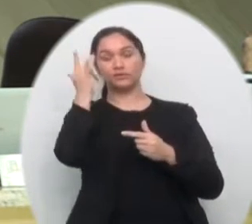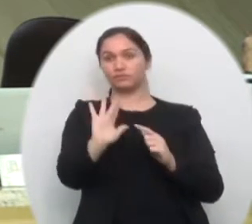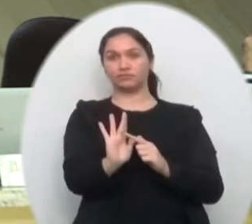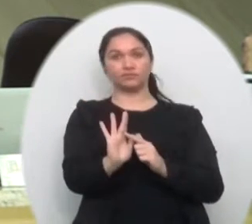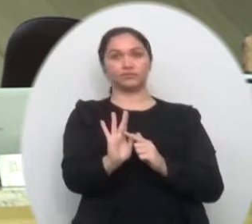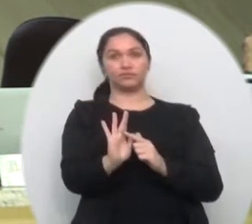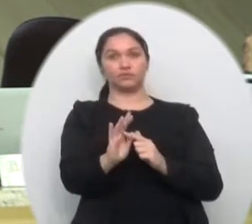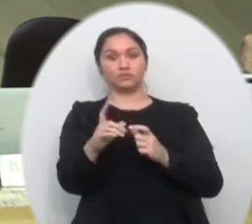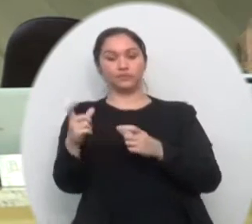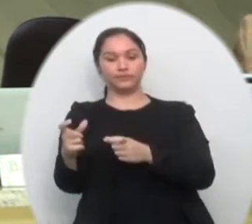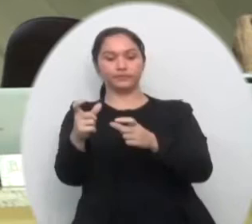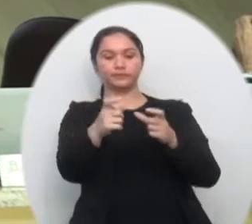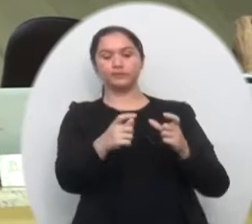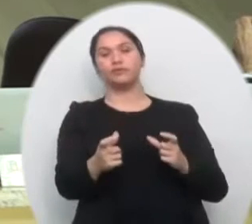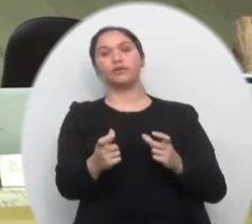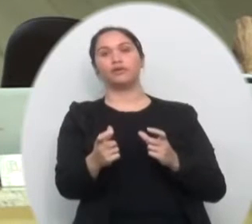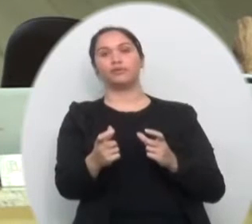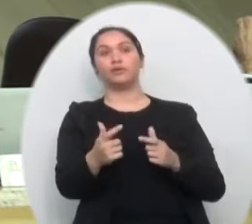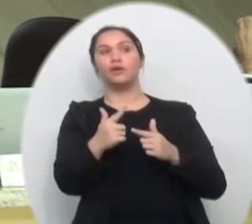bairro Verdinho.